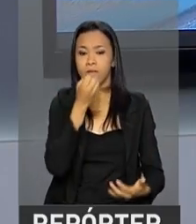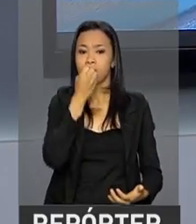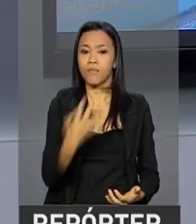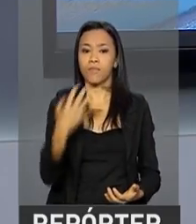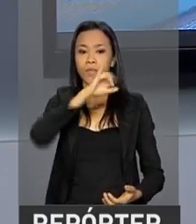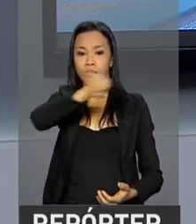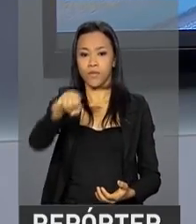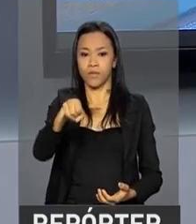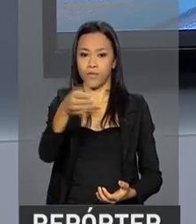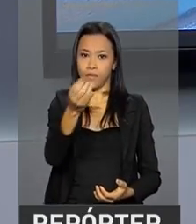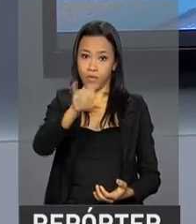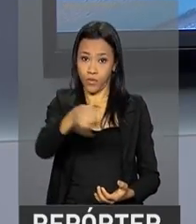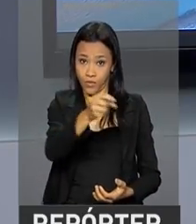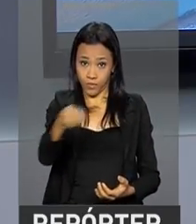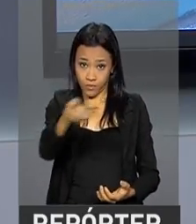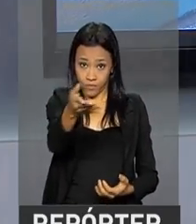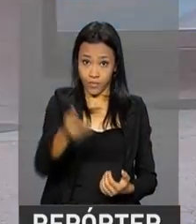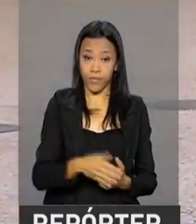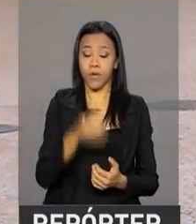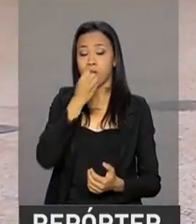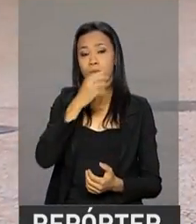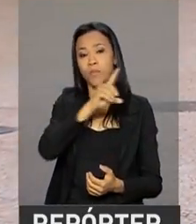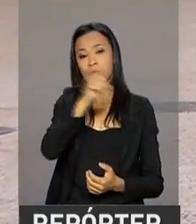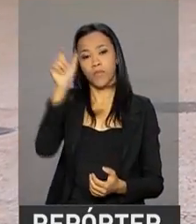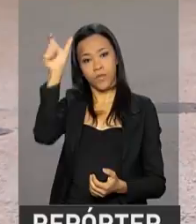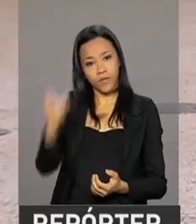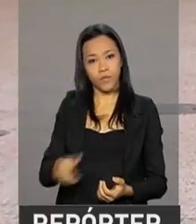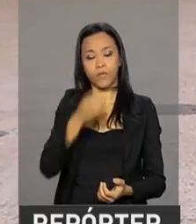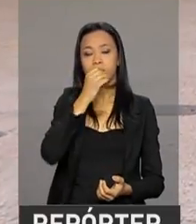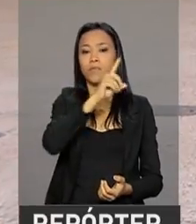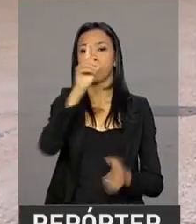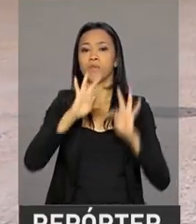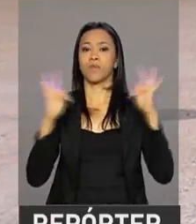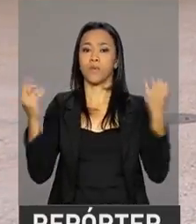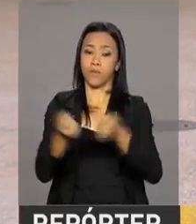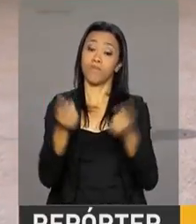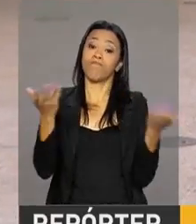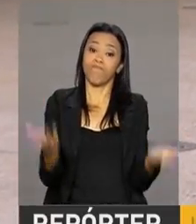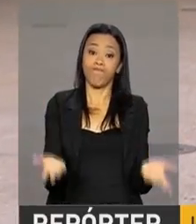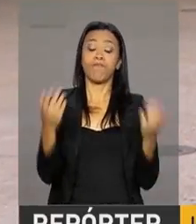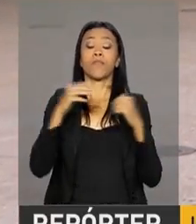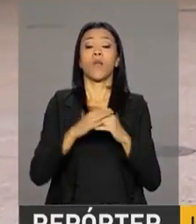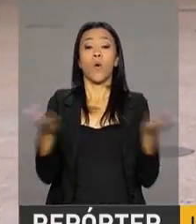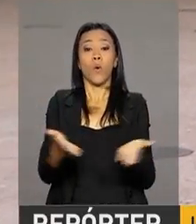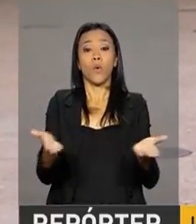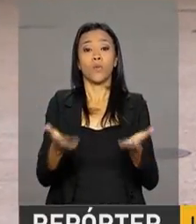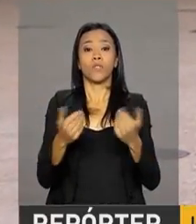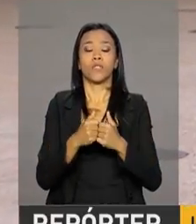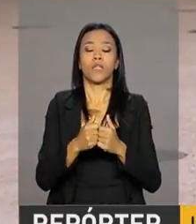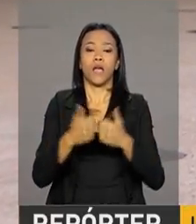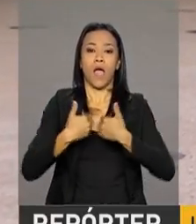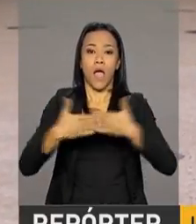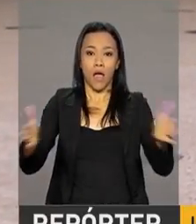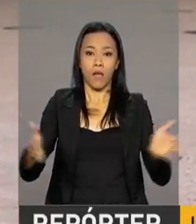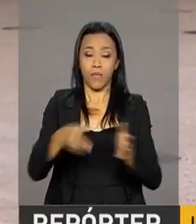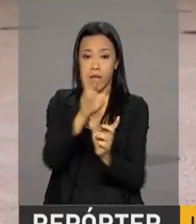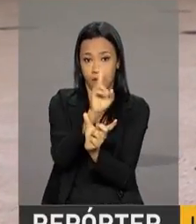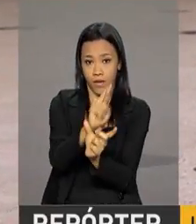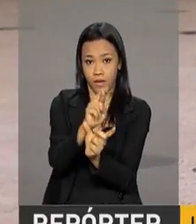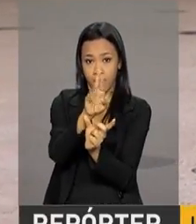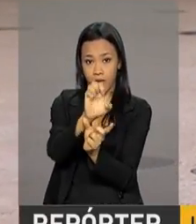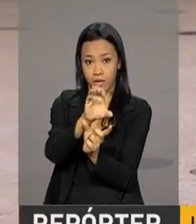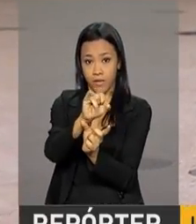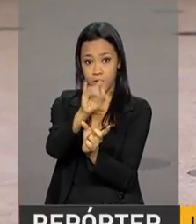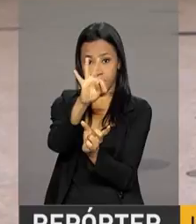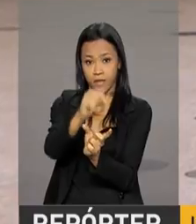João. Oi, Carol, bom dia a você, bom dia a todos. É isso, a Receita Federal abre a consulta a esse lote agora a partir das